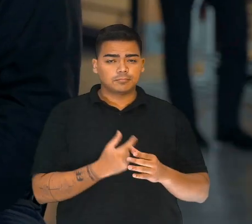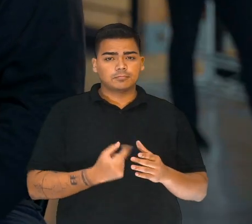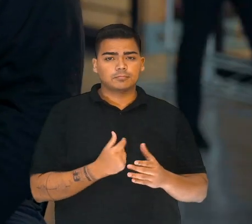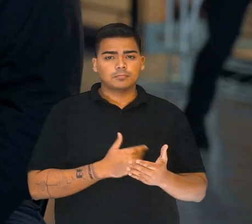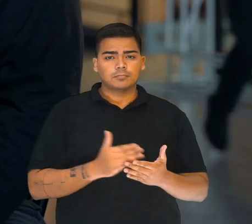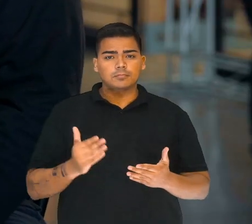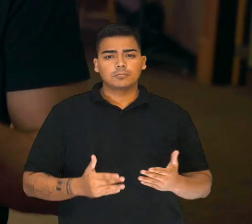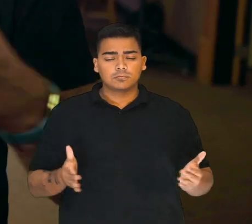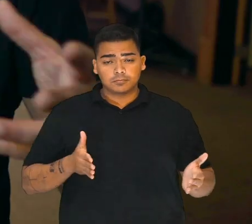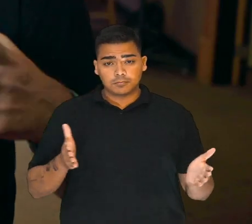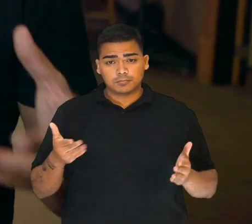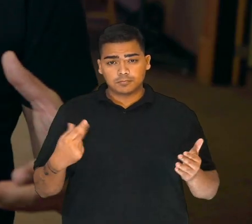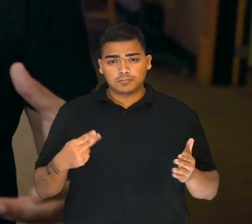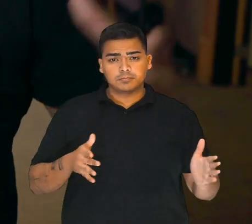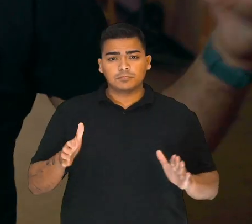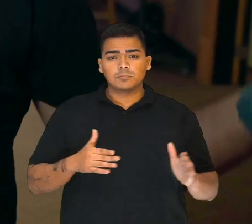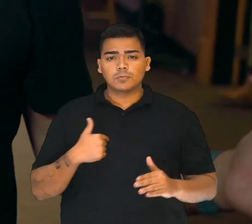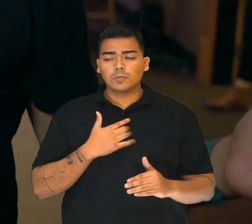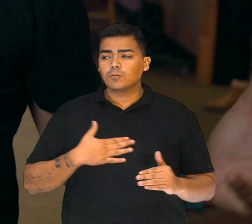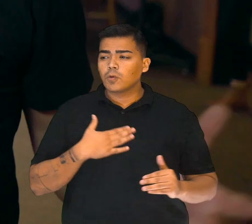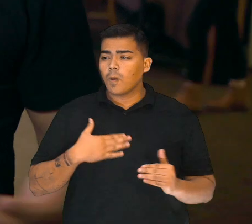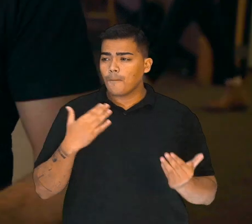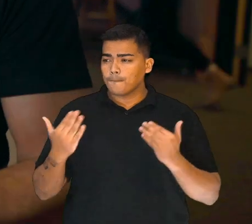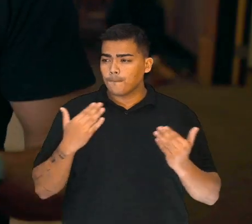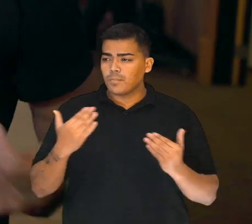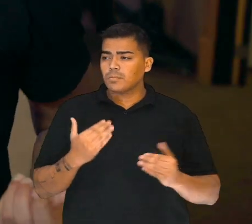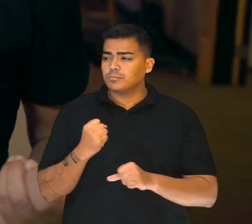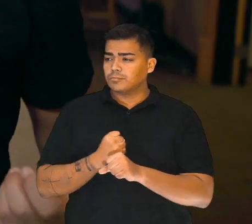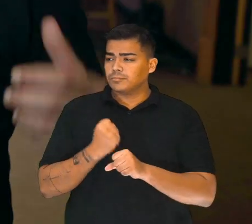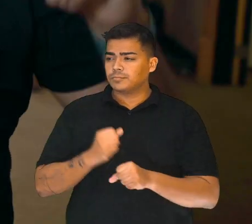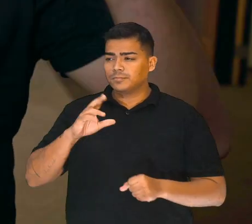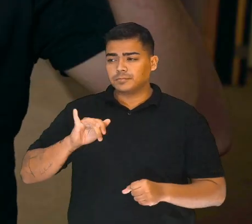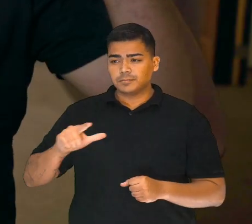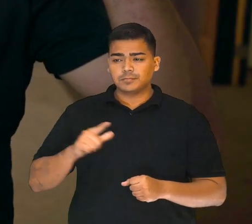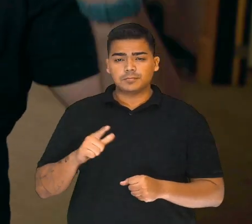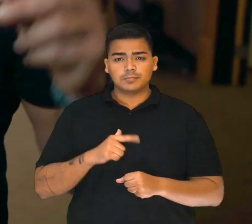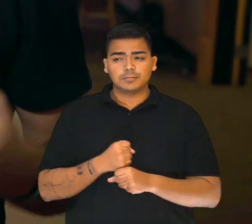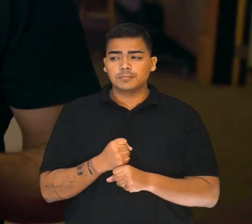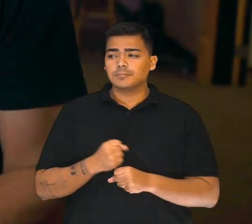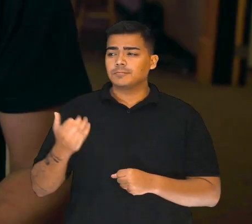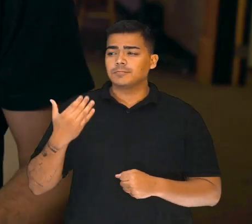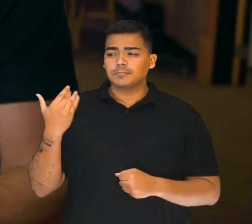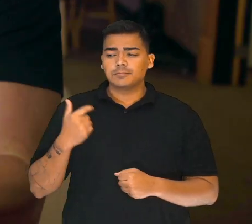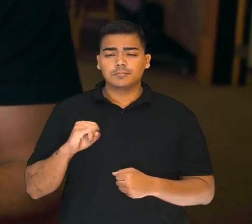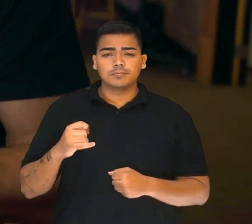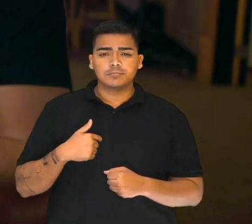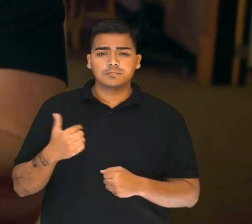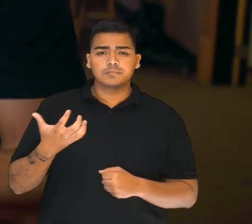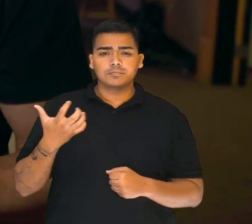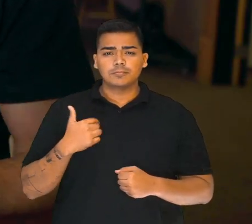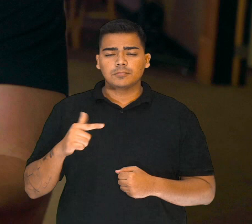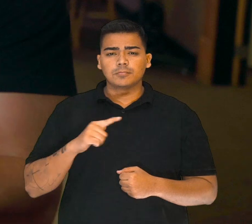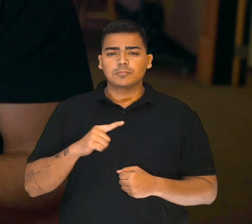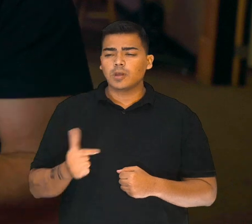startups começou nessa fase. Eu gosto muito de fazer paralelo com construção civil. Há 25 anos atrás, se quisesse fazer uma startup, era como se fazer um prédio tendo que criar